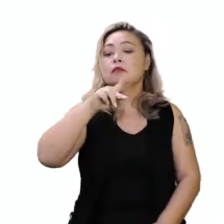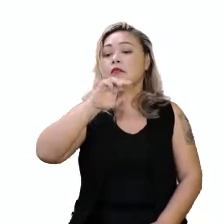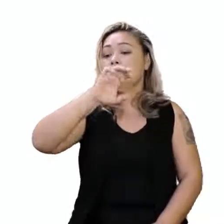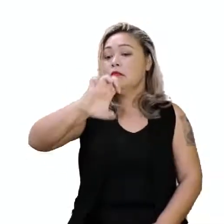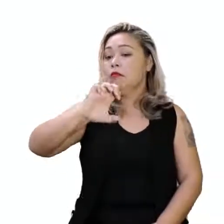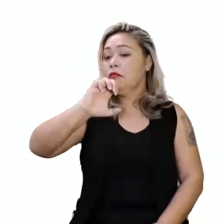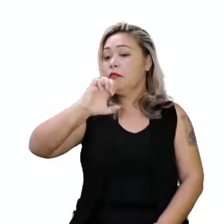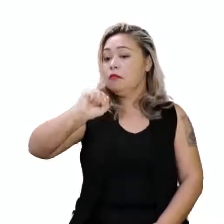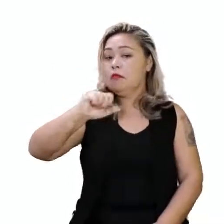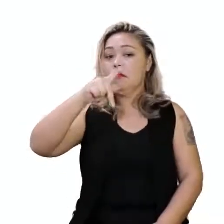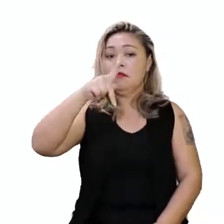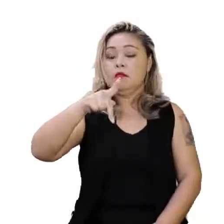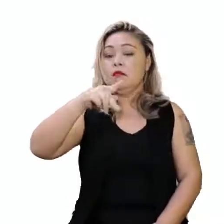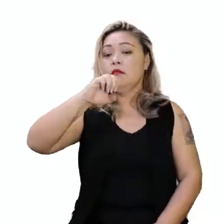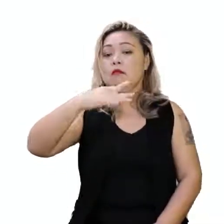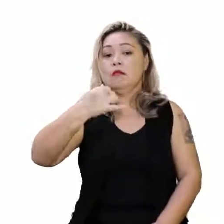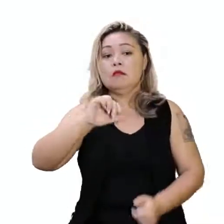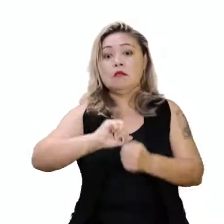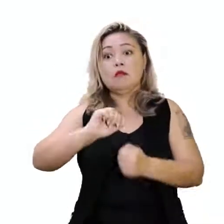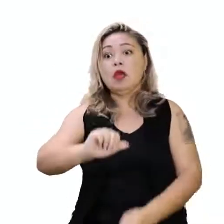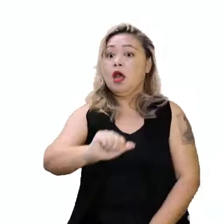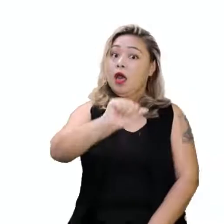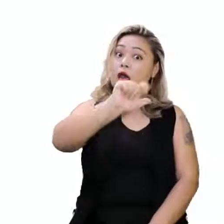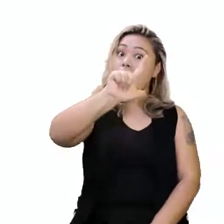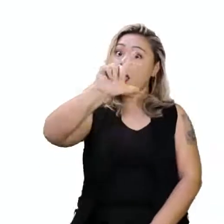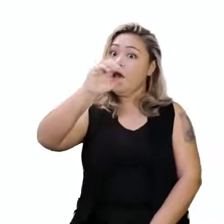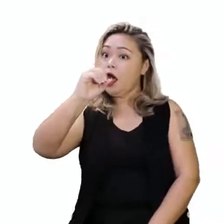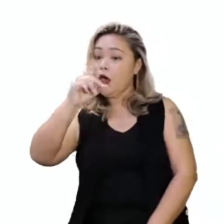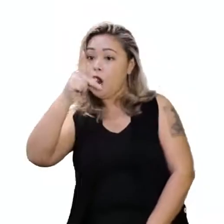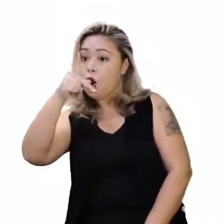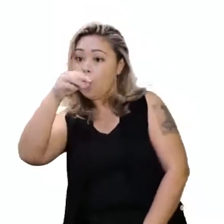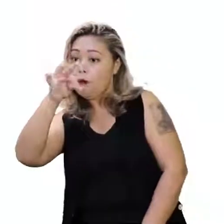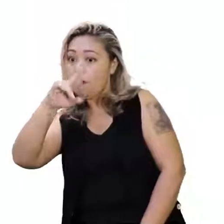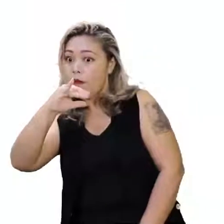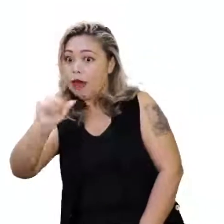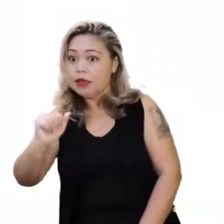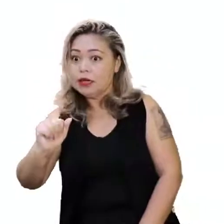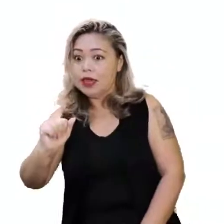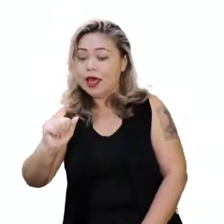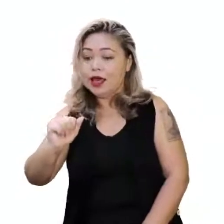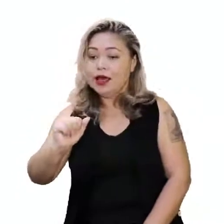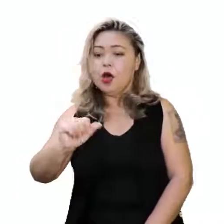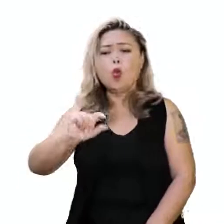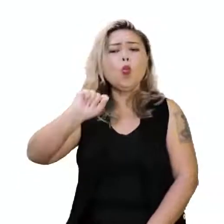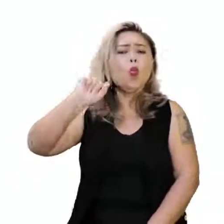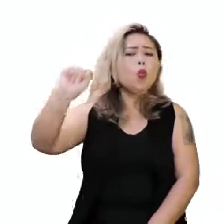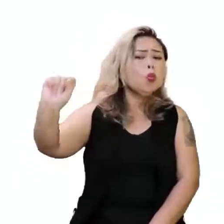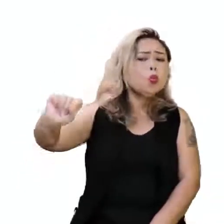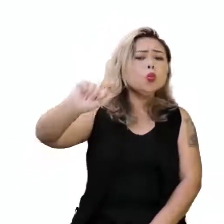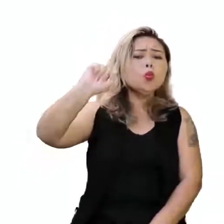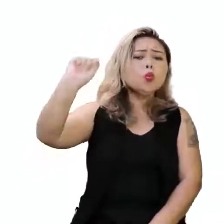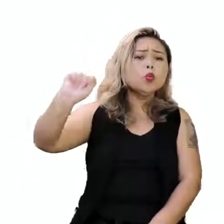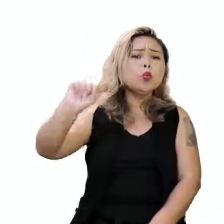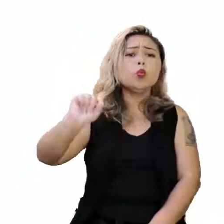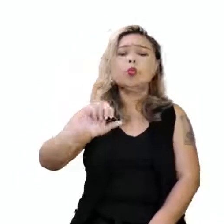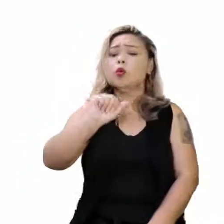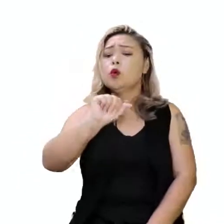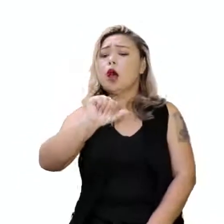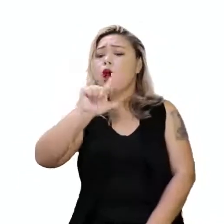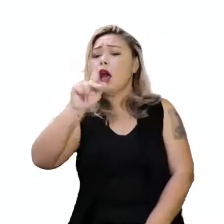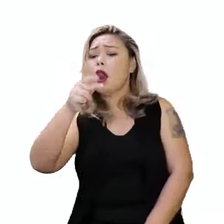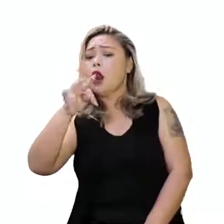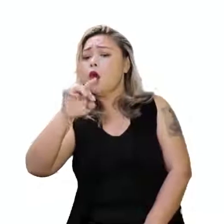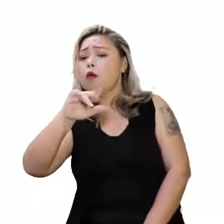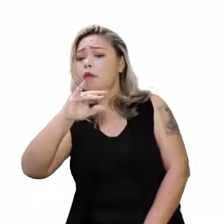a alopátrica. Alô? Então se liga. O que é isso, professor? Especiação